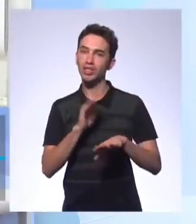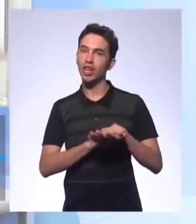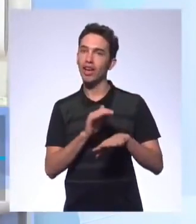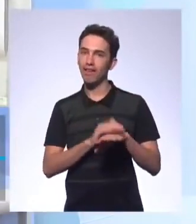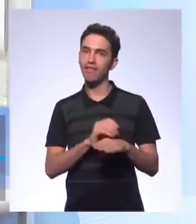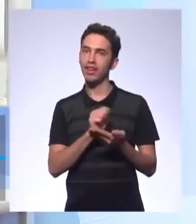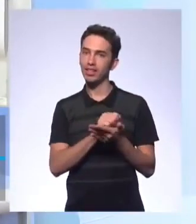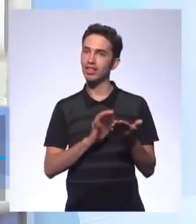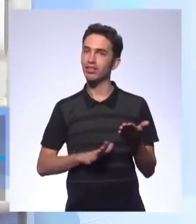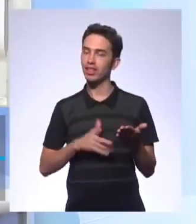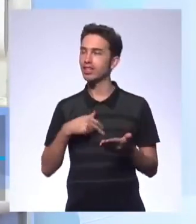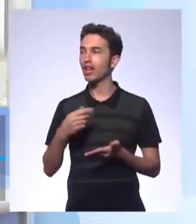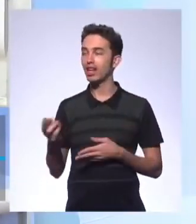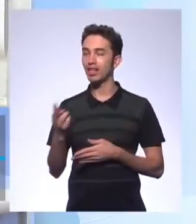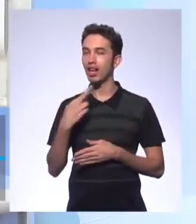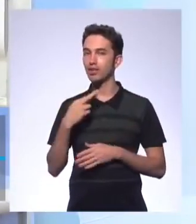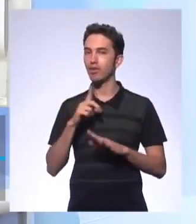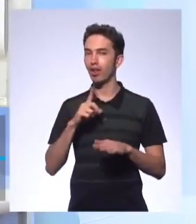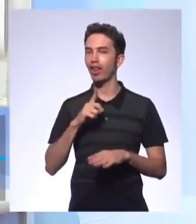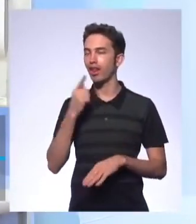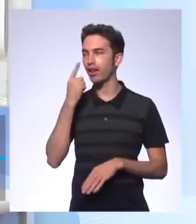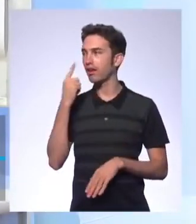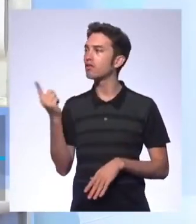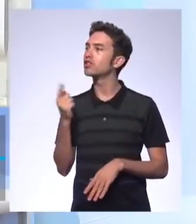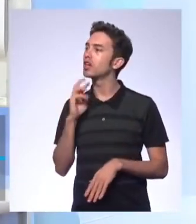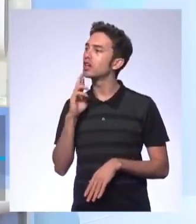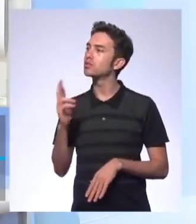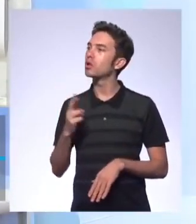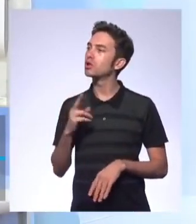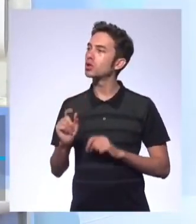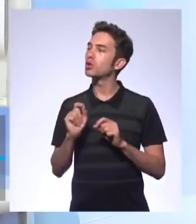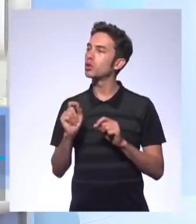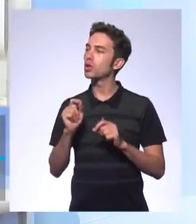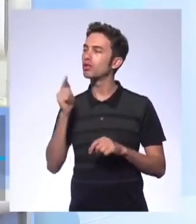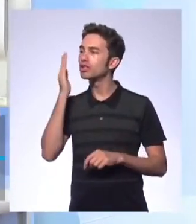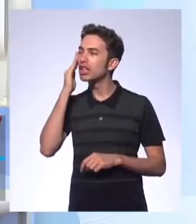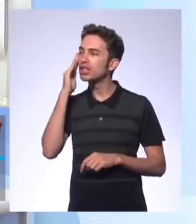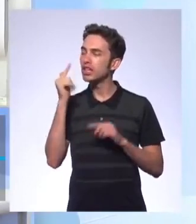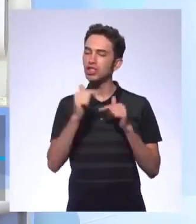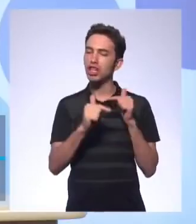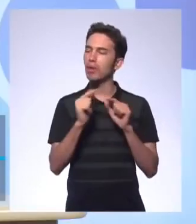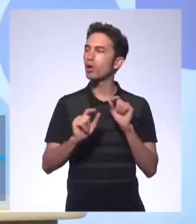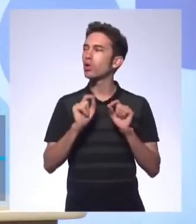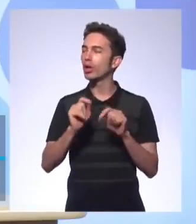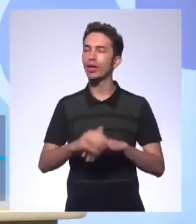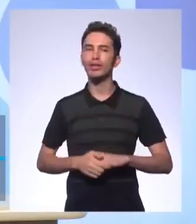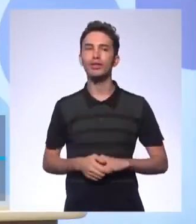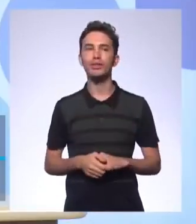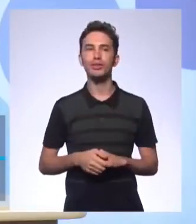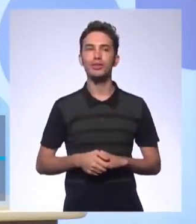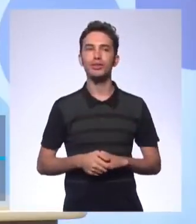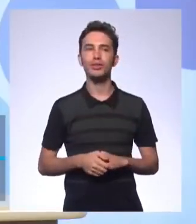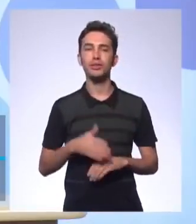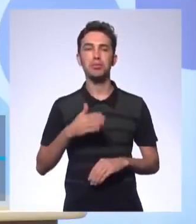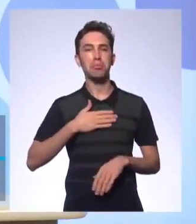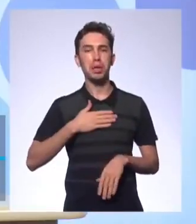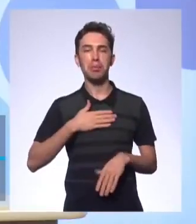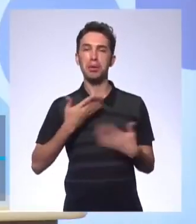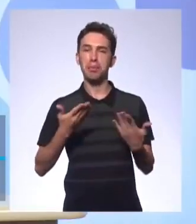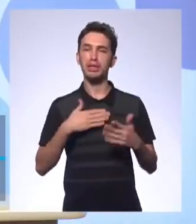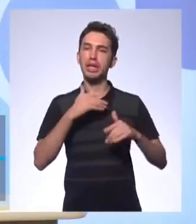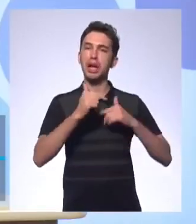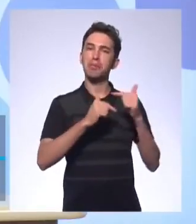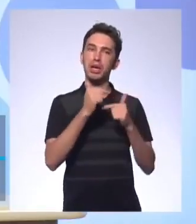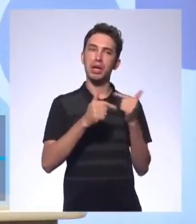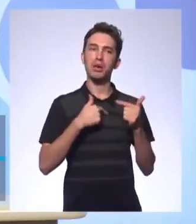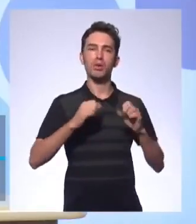resposta pronta. Qual que é a resposta, Nicole? A sua versão aí para o que você entende por trabalho. Pode ler no seu caderno. Para mim, trabalho